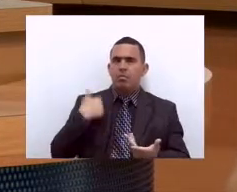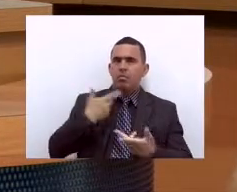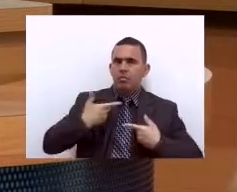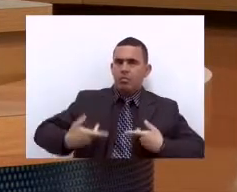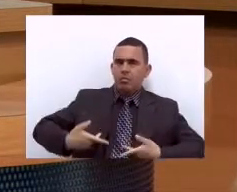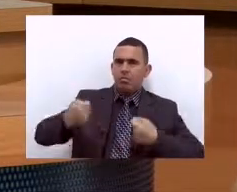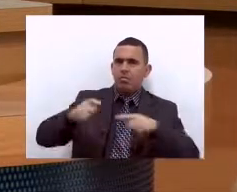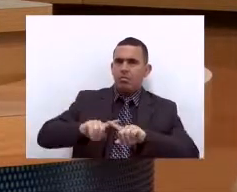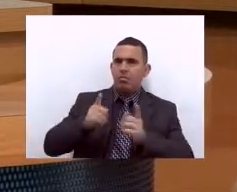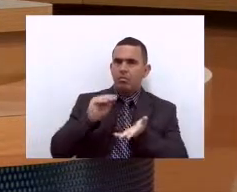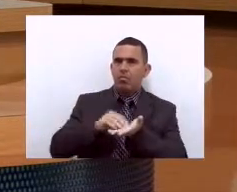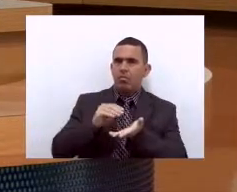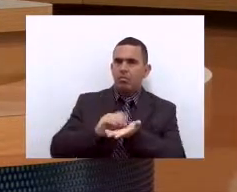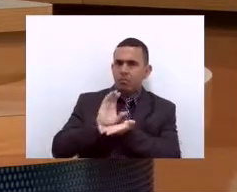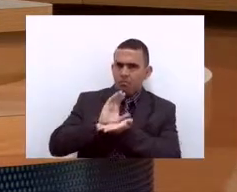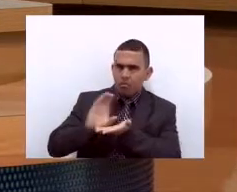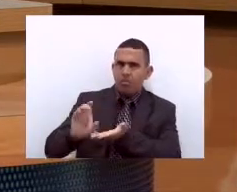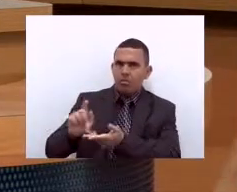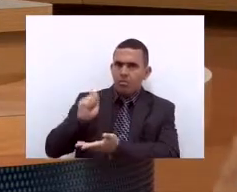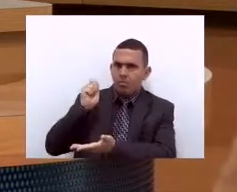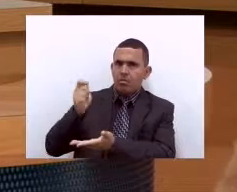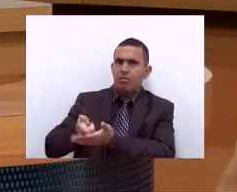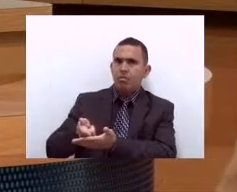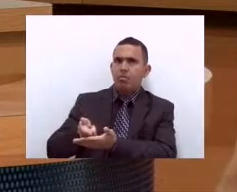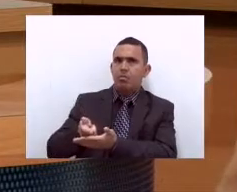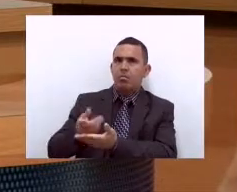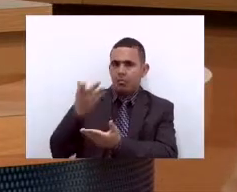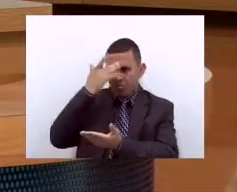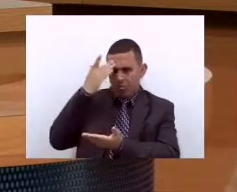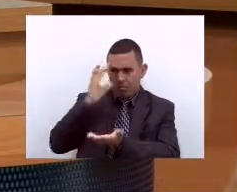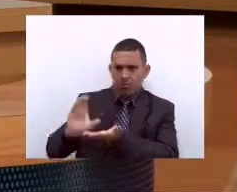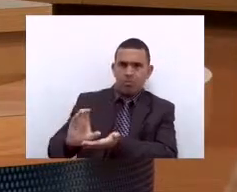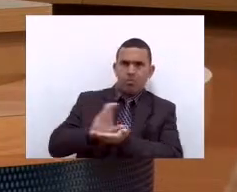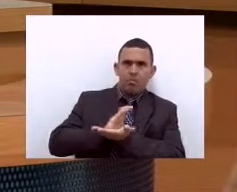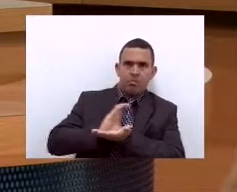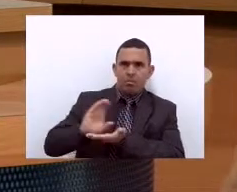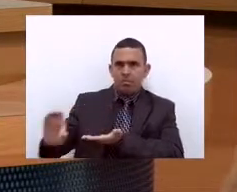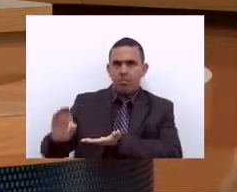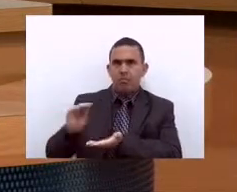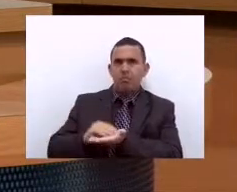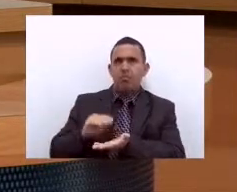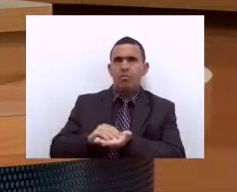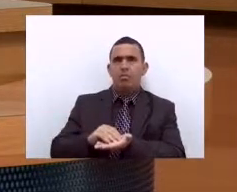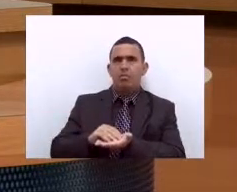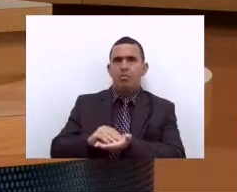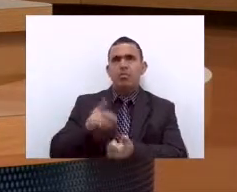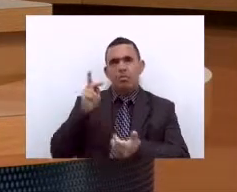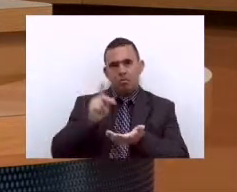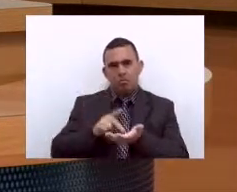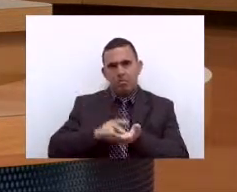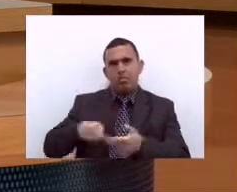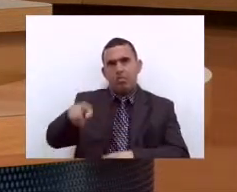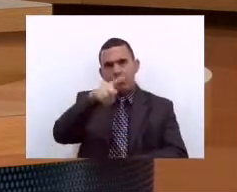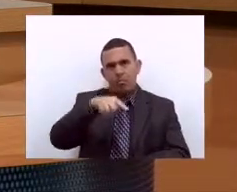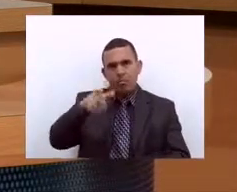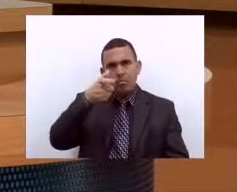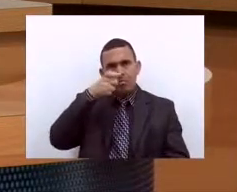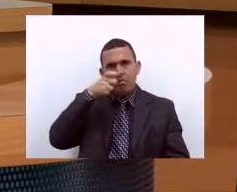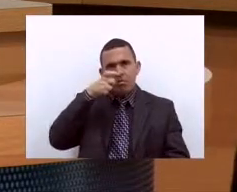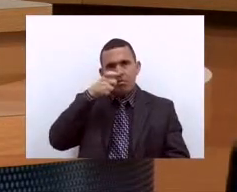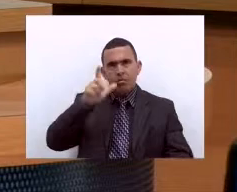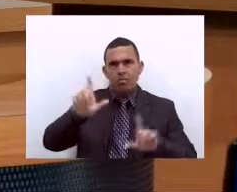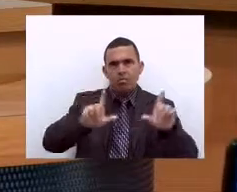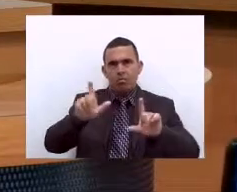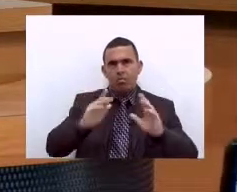paga. Reconhece, mas não devolve. É a mesma coisa para você que está assistindo em casa, os vereadores aqui já